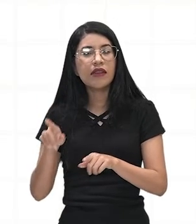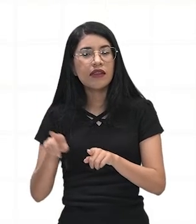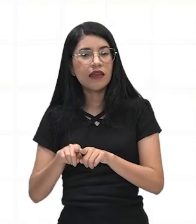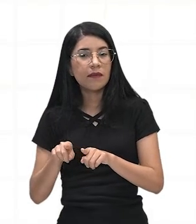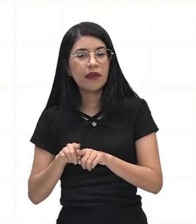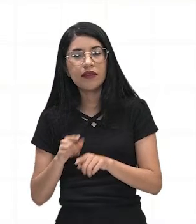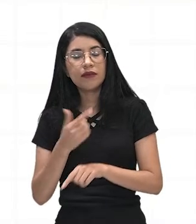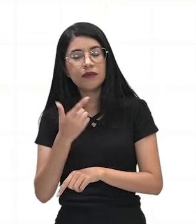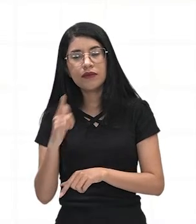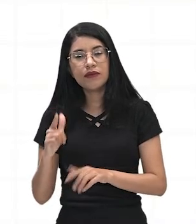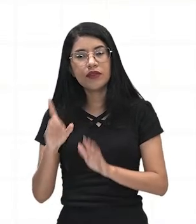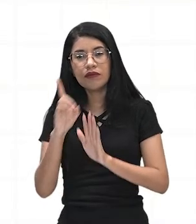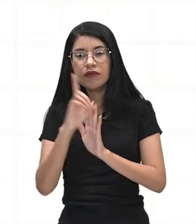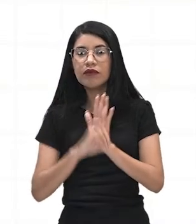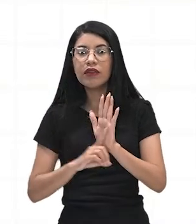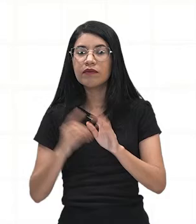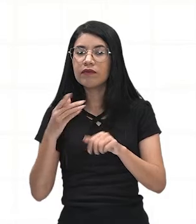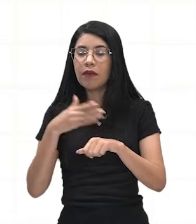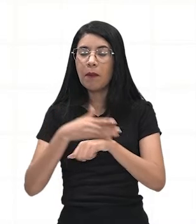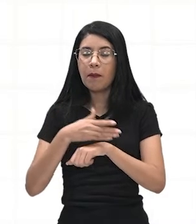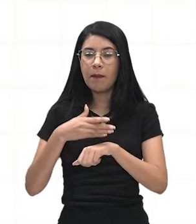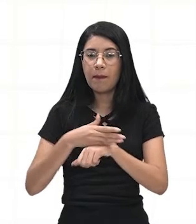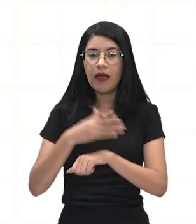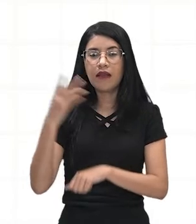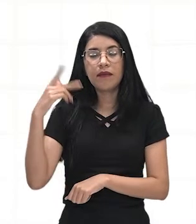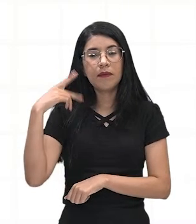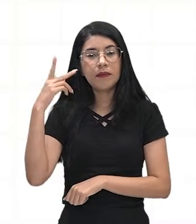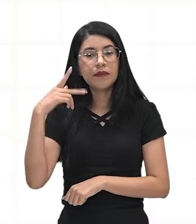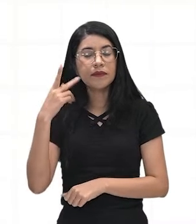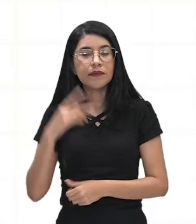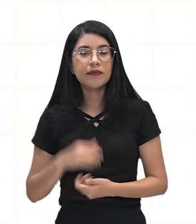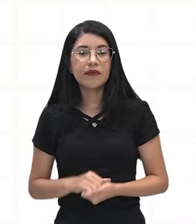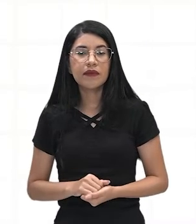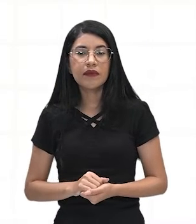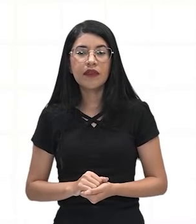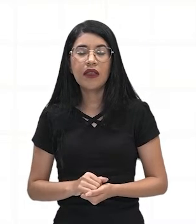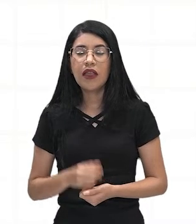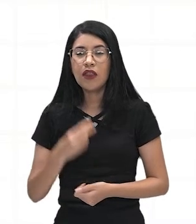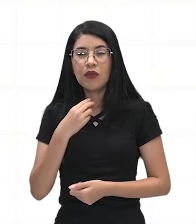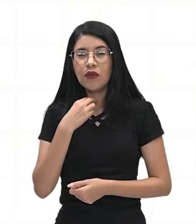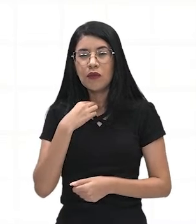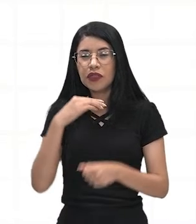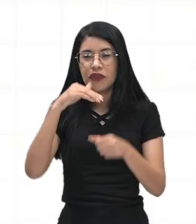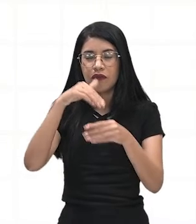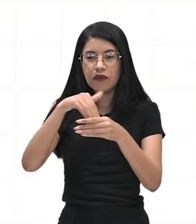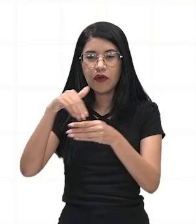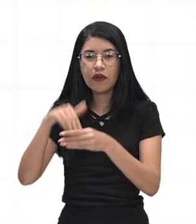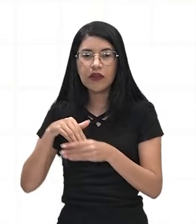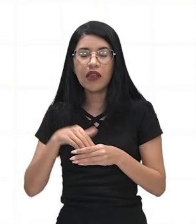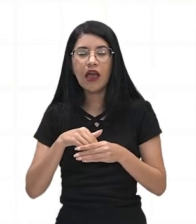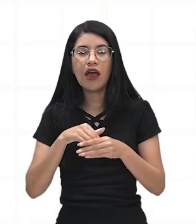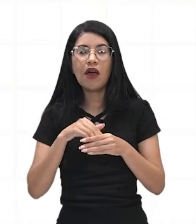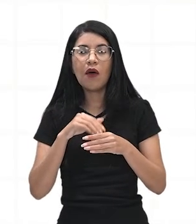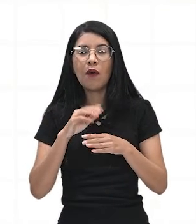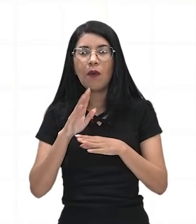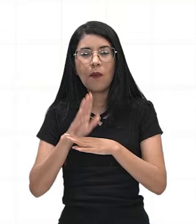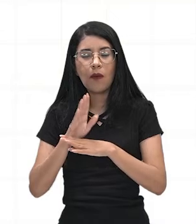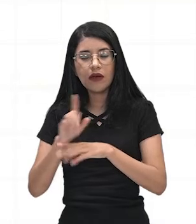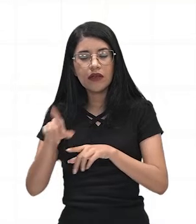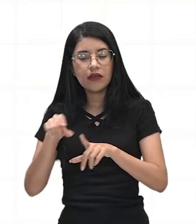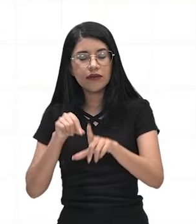não tinham o direito de participar na política. Elas não podiam votar ou participar aí das tomadas de